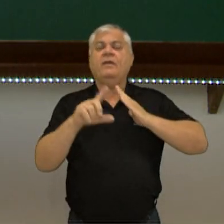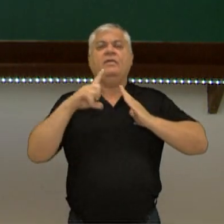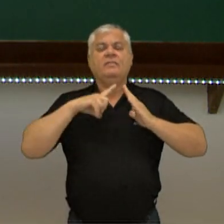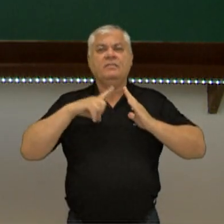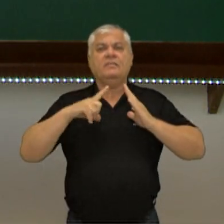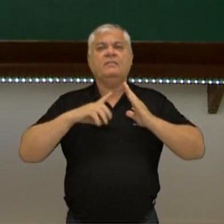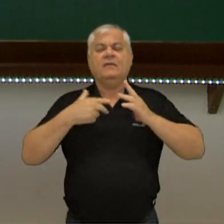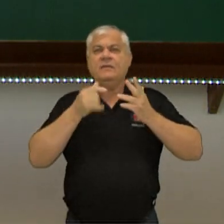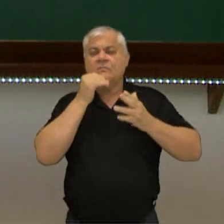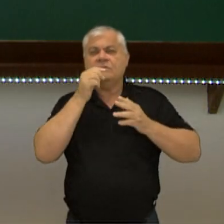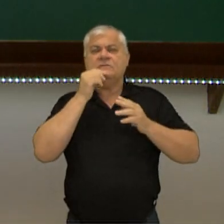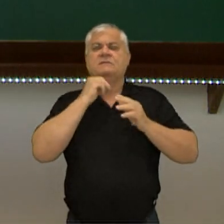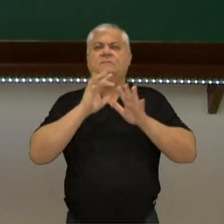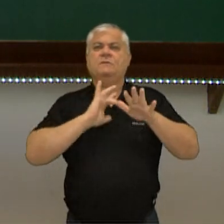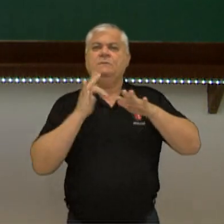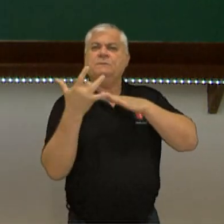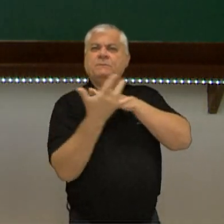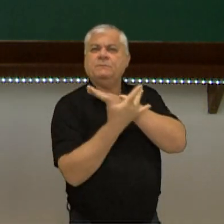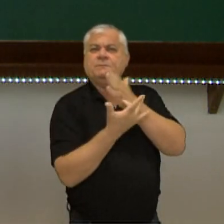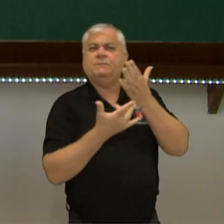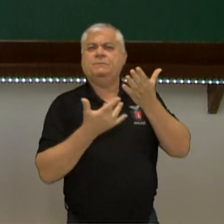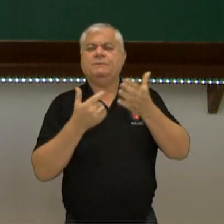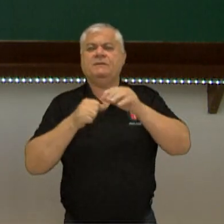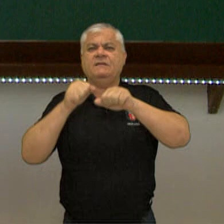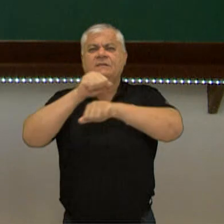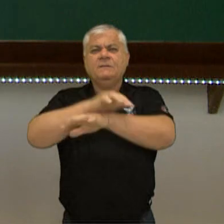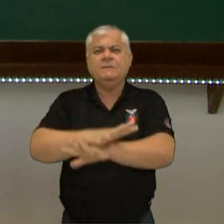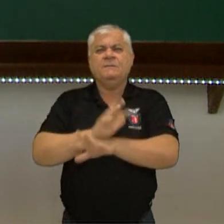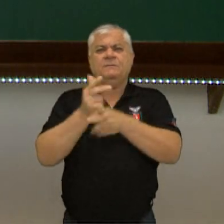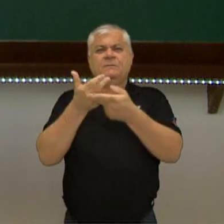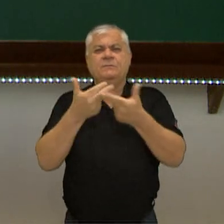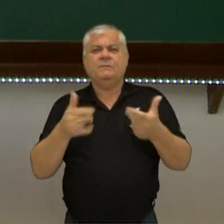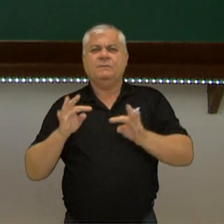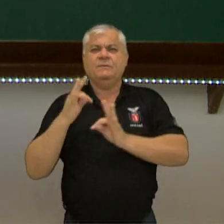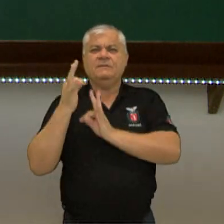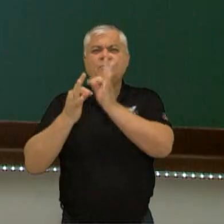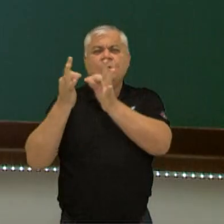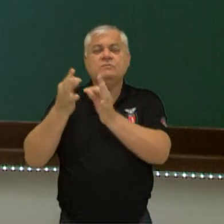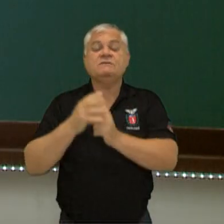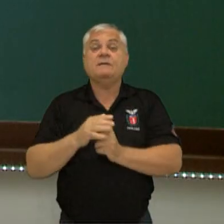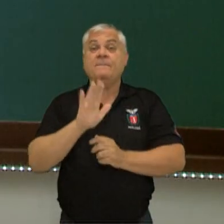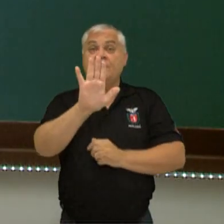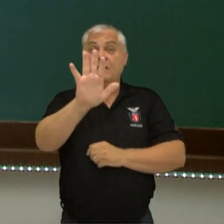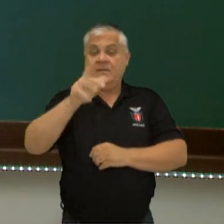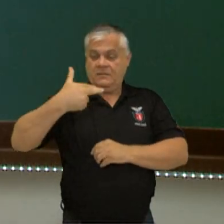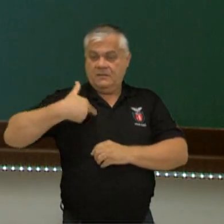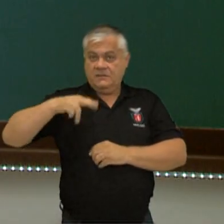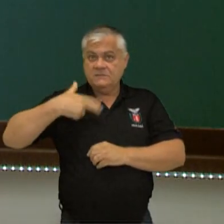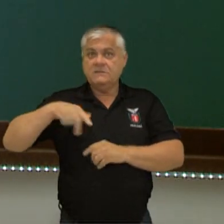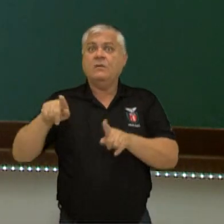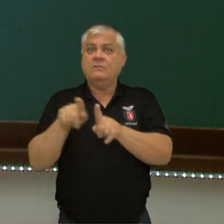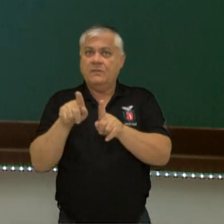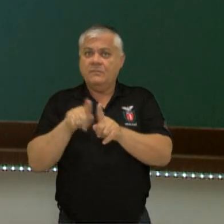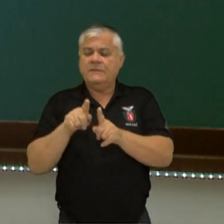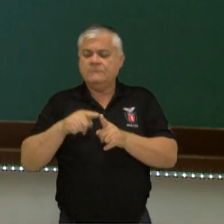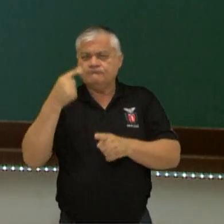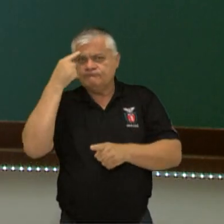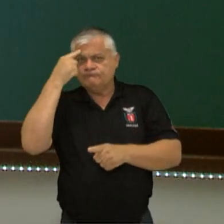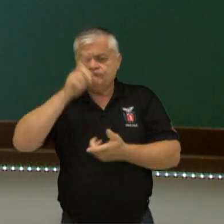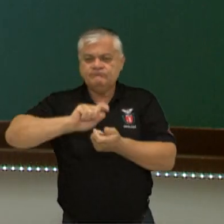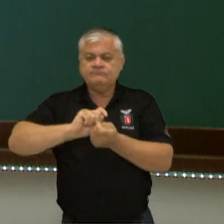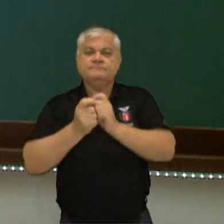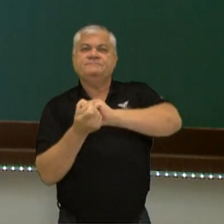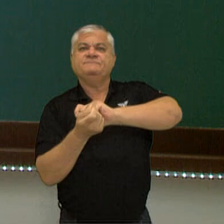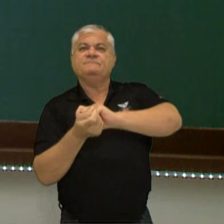redes sociais, por meio das tecnologias. Mas com isso tudo, as religiões também tiveram que se apropriar para